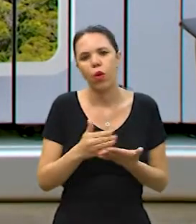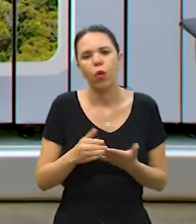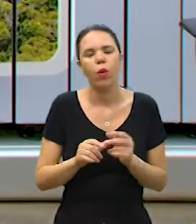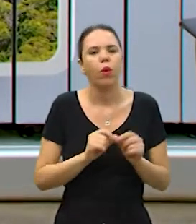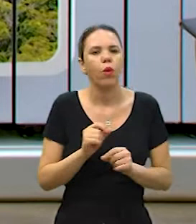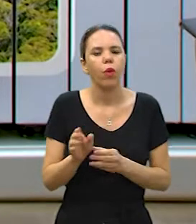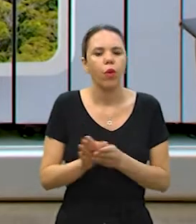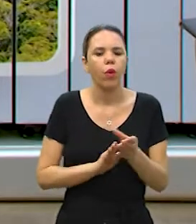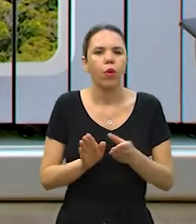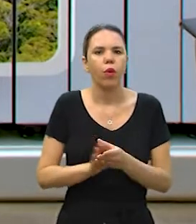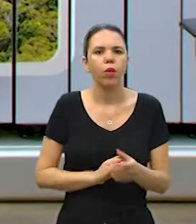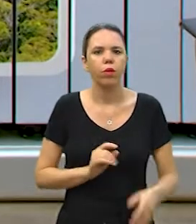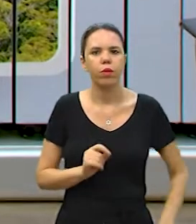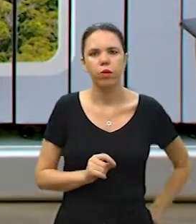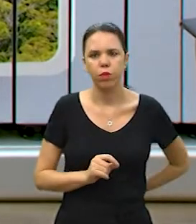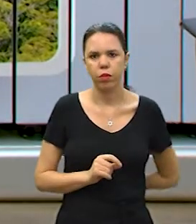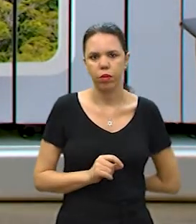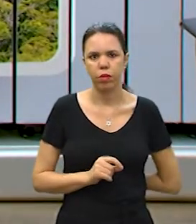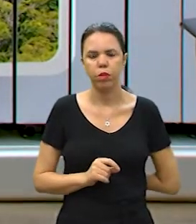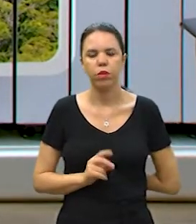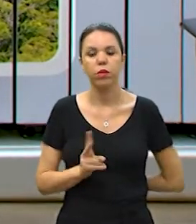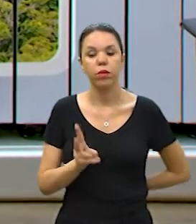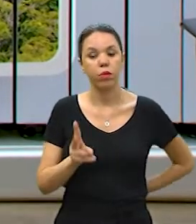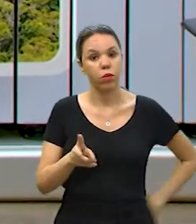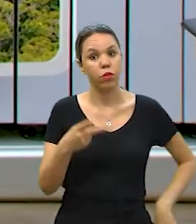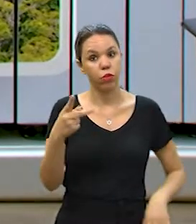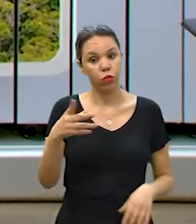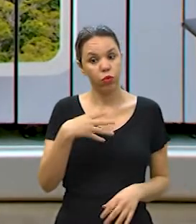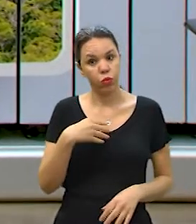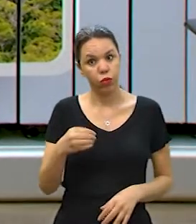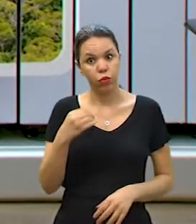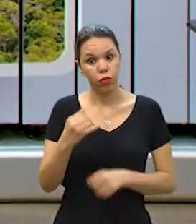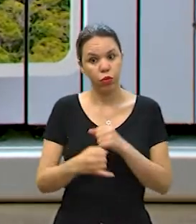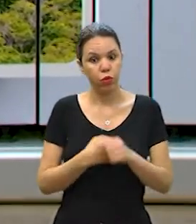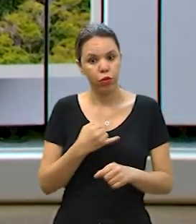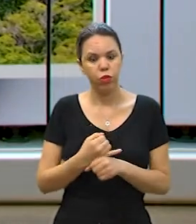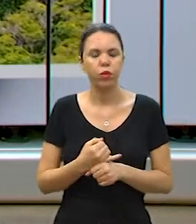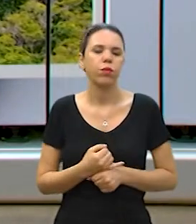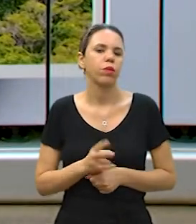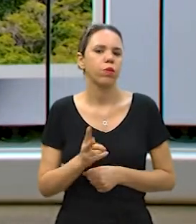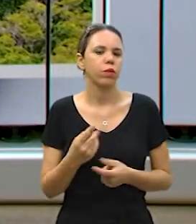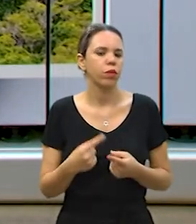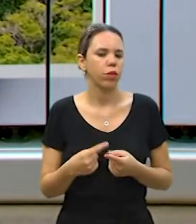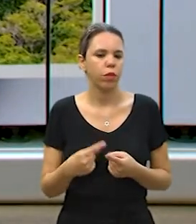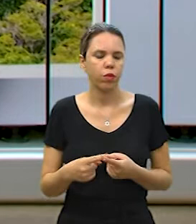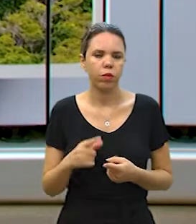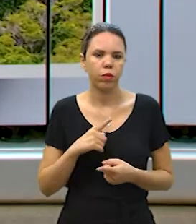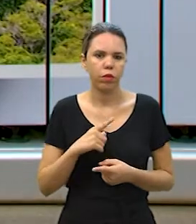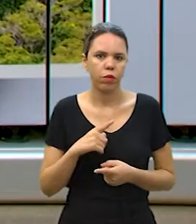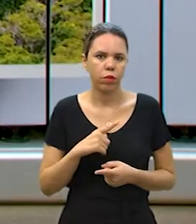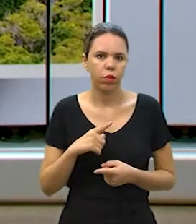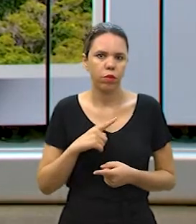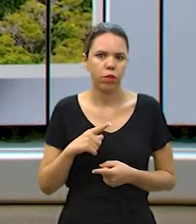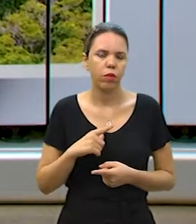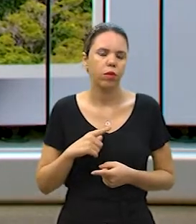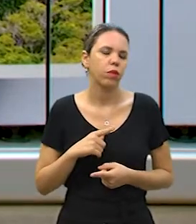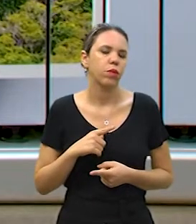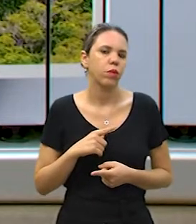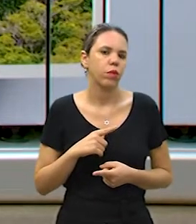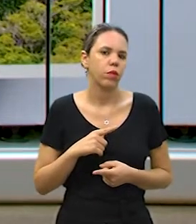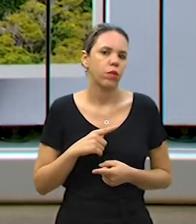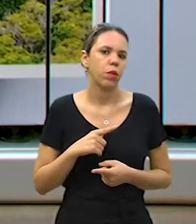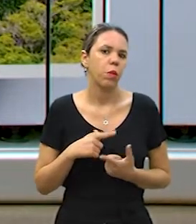seguinte recomendação: mantenha os seus filhos online, porque nós temos o